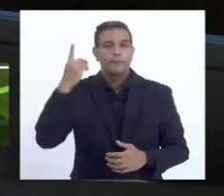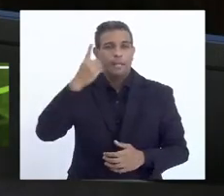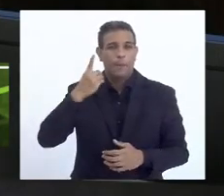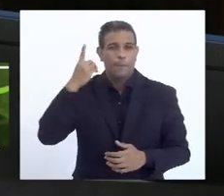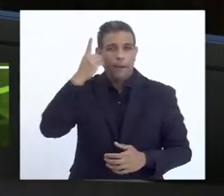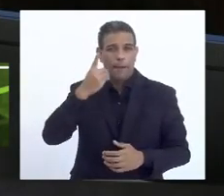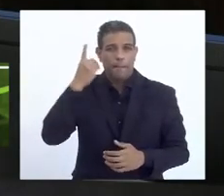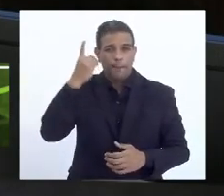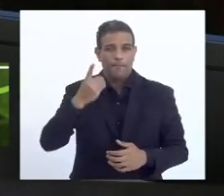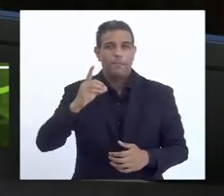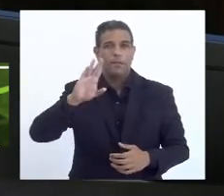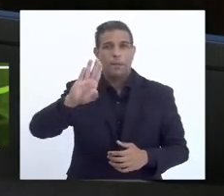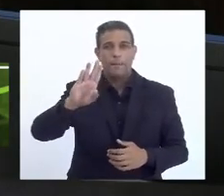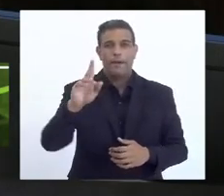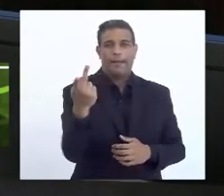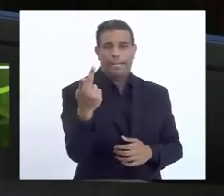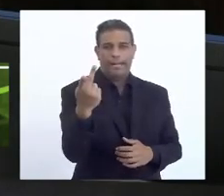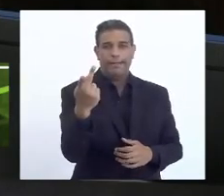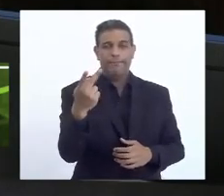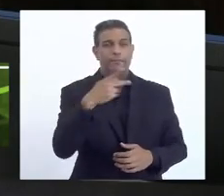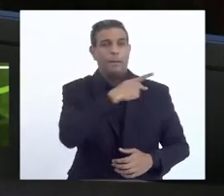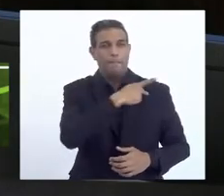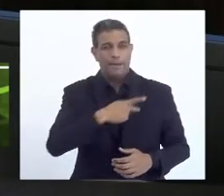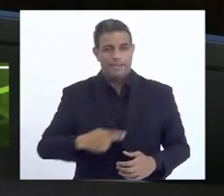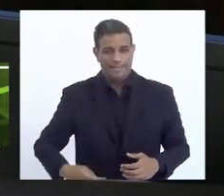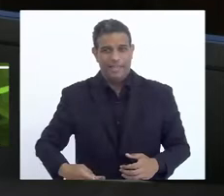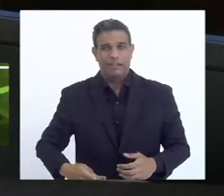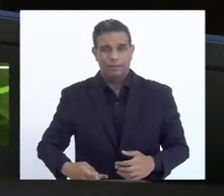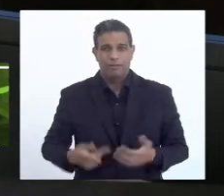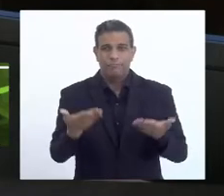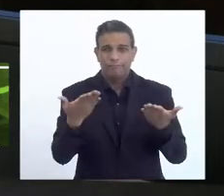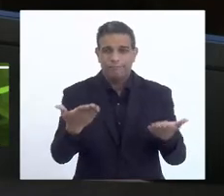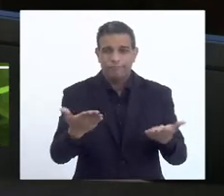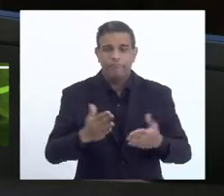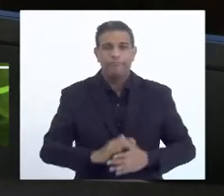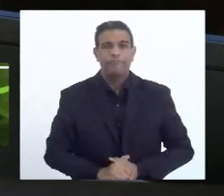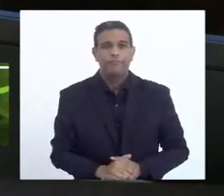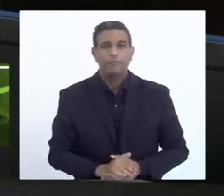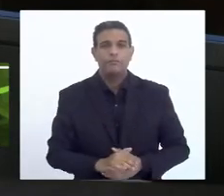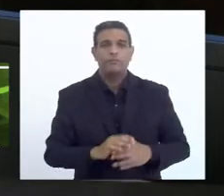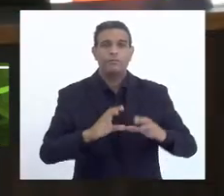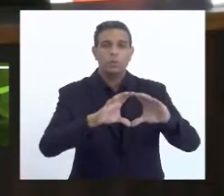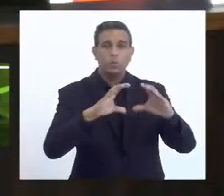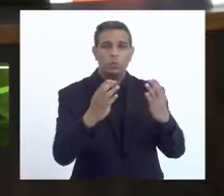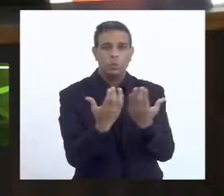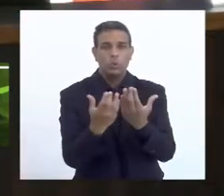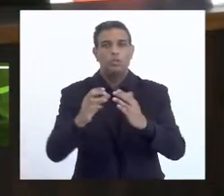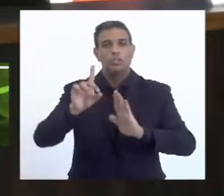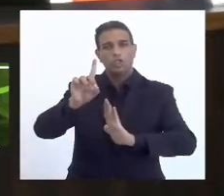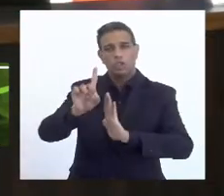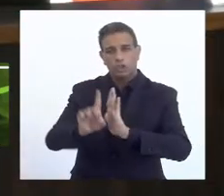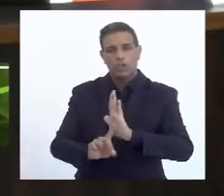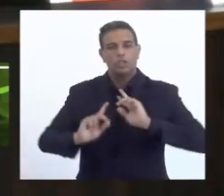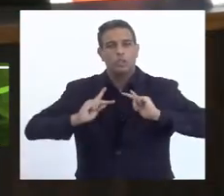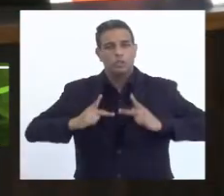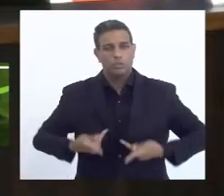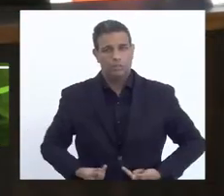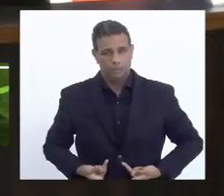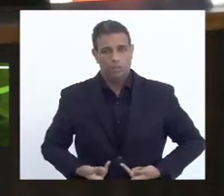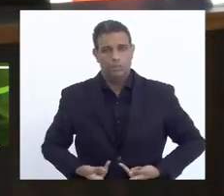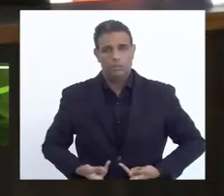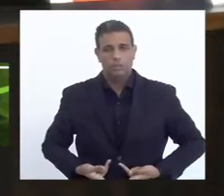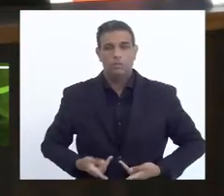deputada em BH, ela é presidenta, deputada enfermeira Regiane, da Comissão dos Direitos Humanos lá em